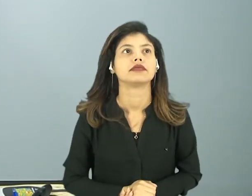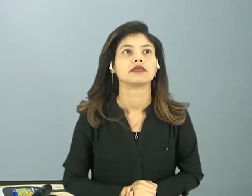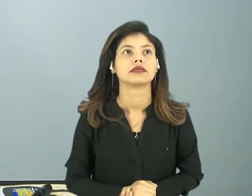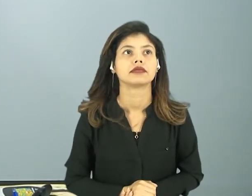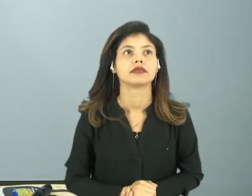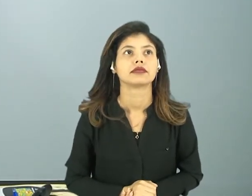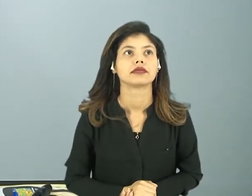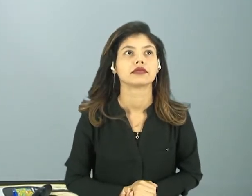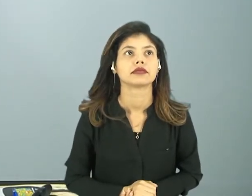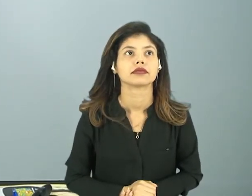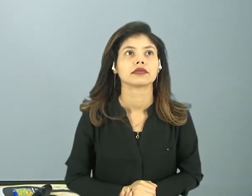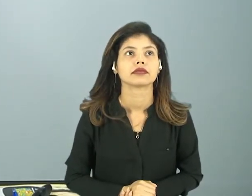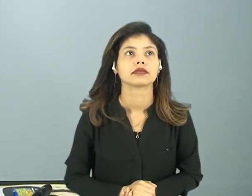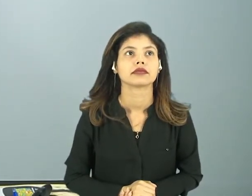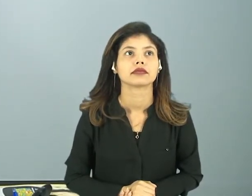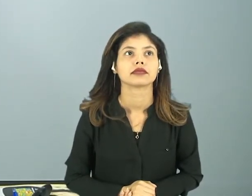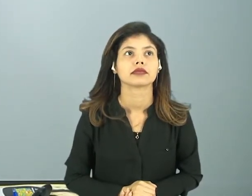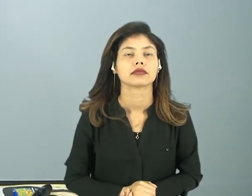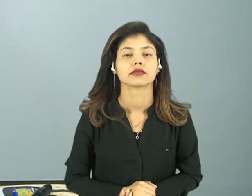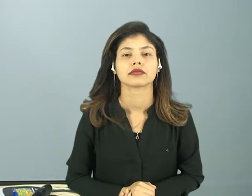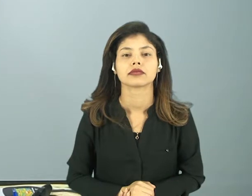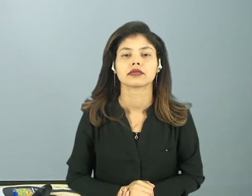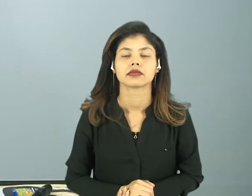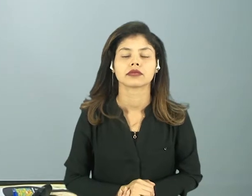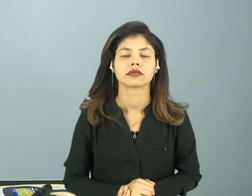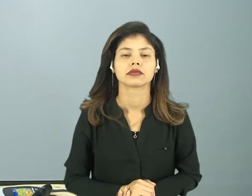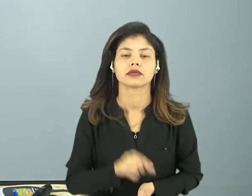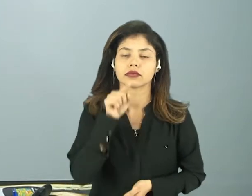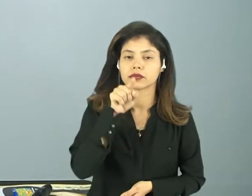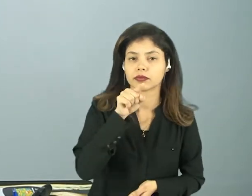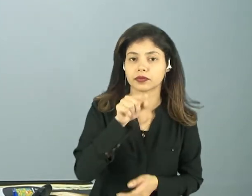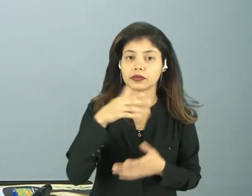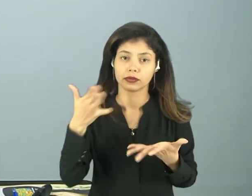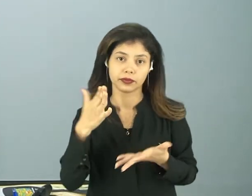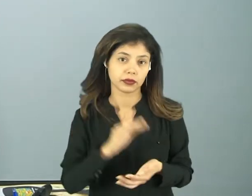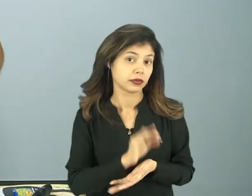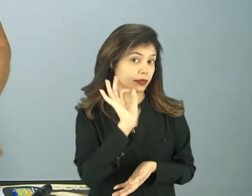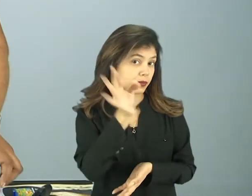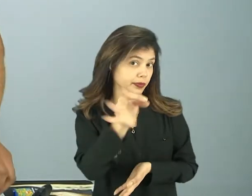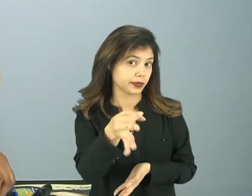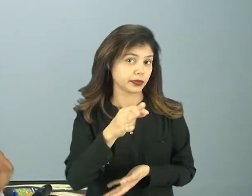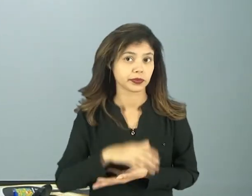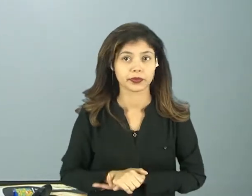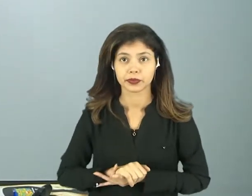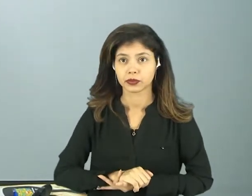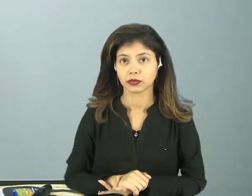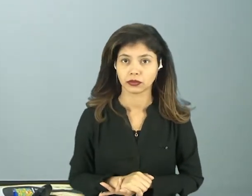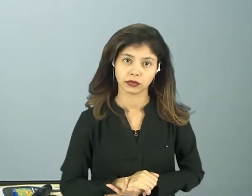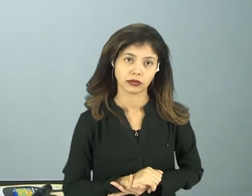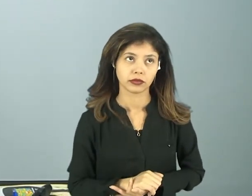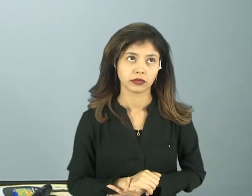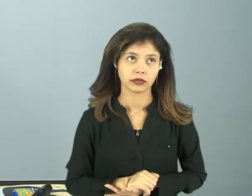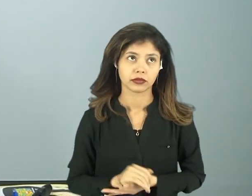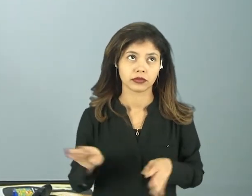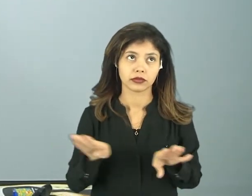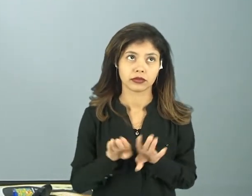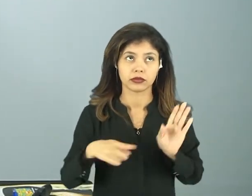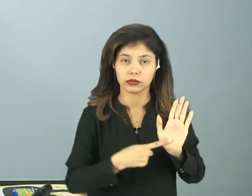ele, né? Então, se ela tivesse marcado com este, certinho? Então, eu trouxe